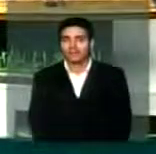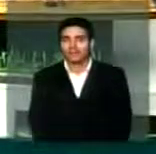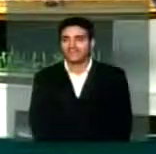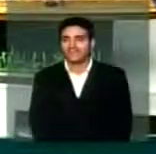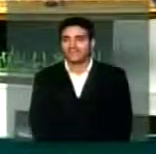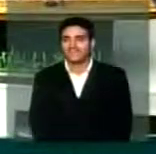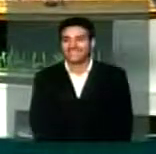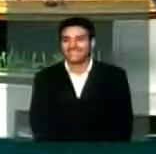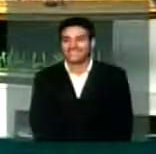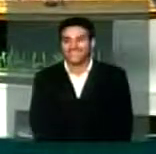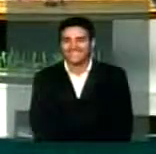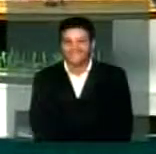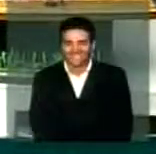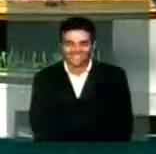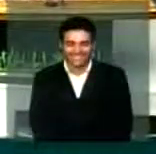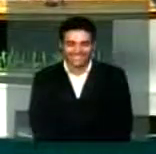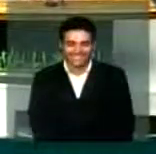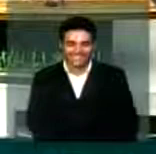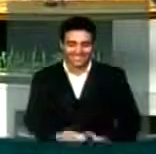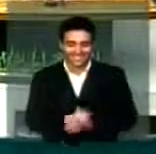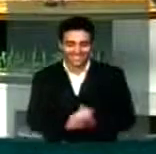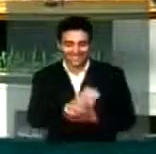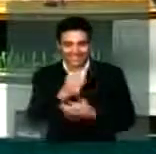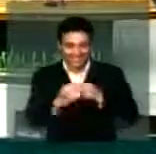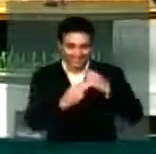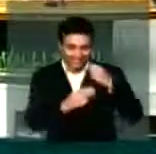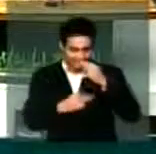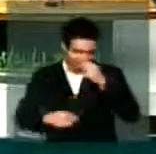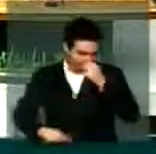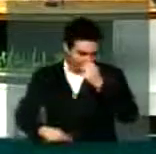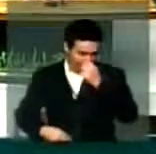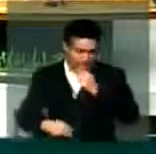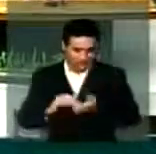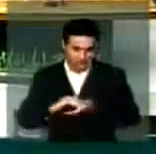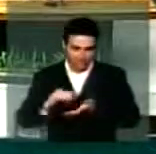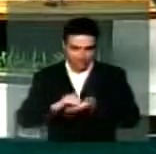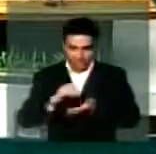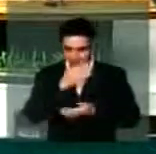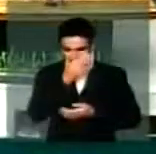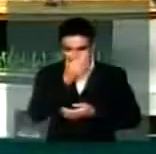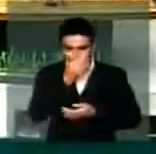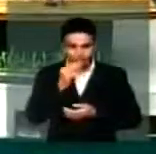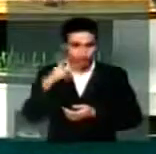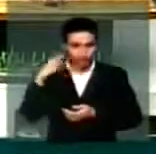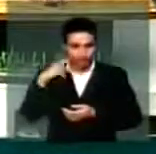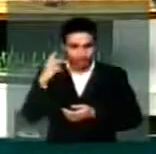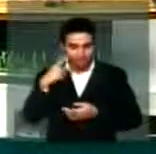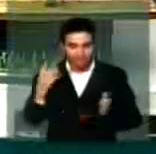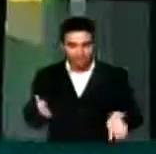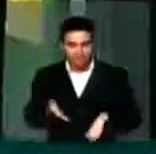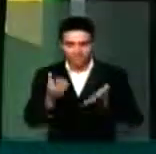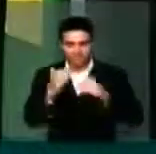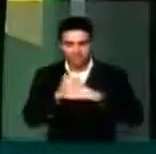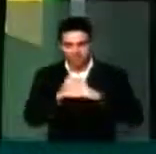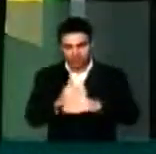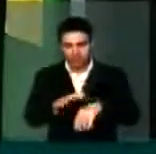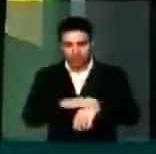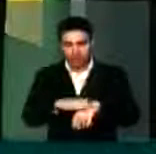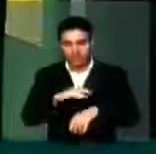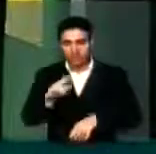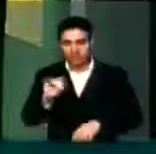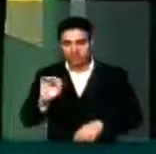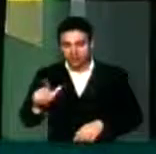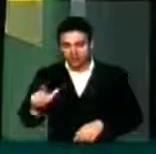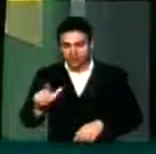cumprimentar nossa querida ministra, Secretaria de Políticas de Promoção e Igualdade Racial, a